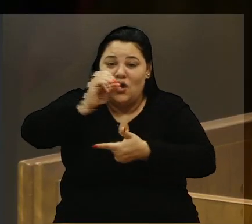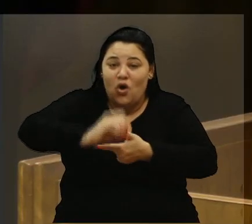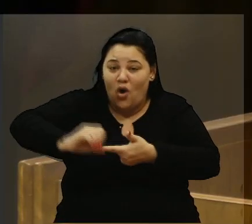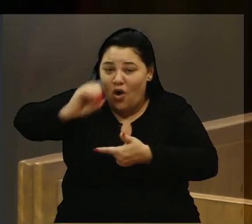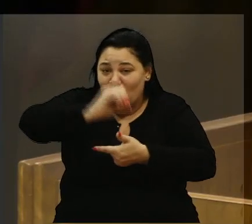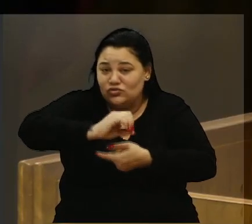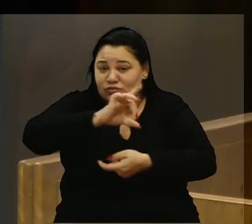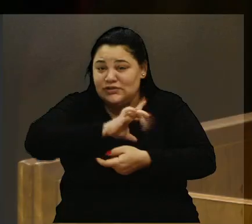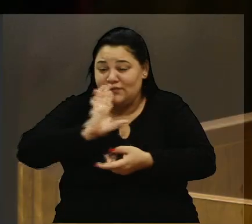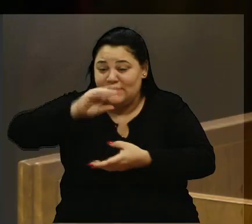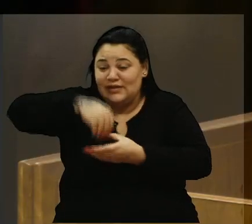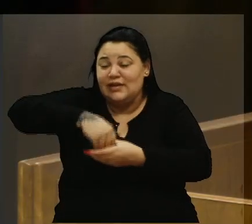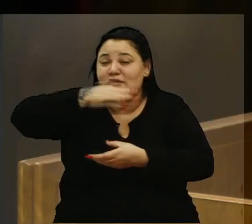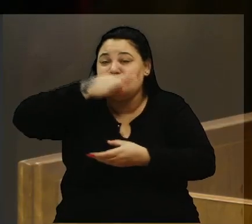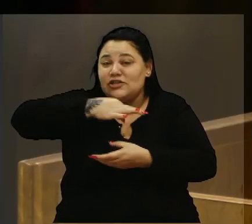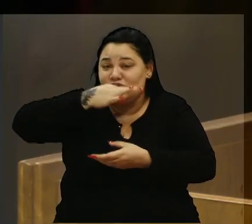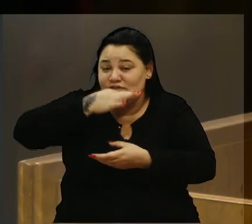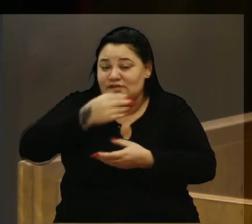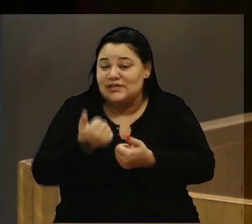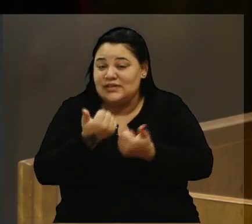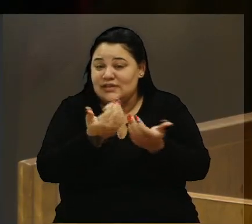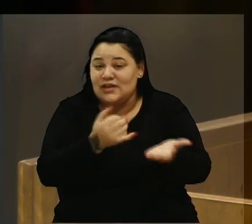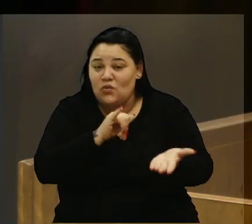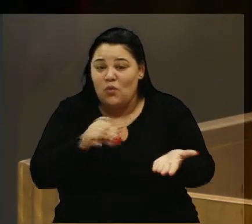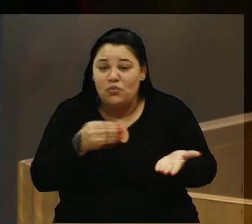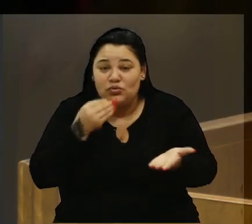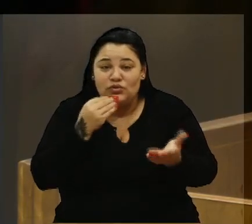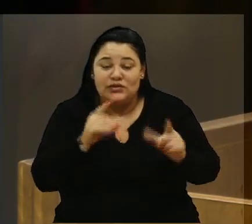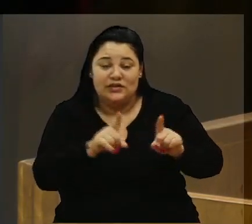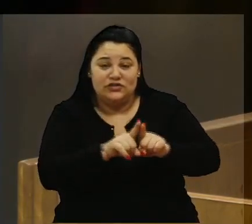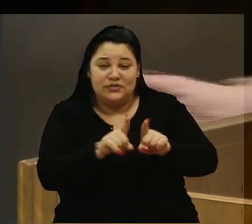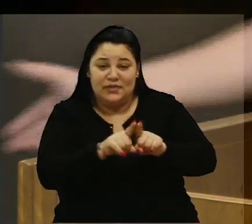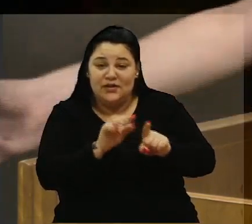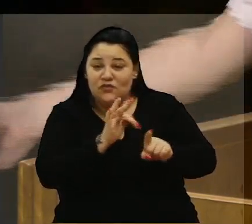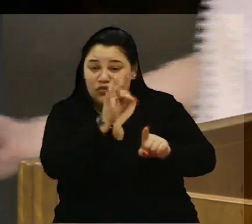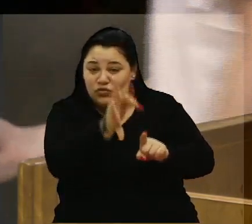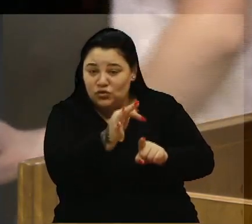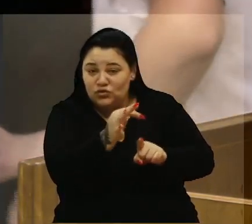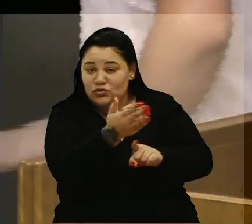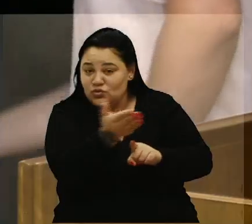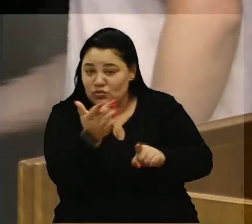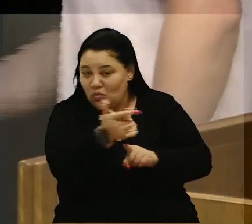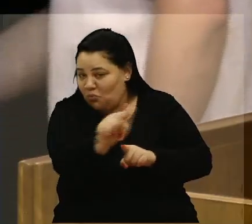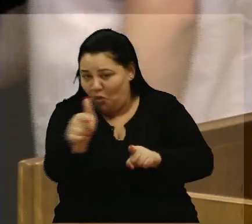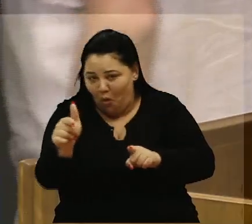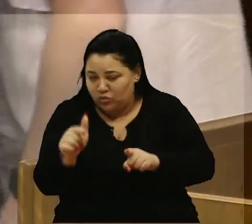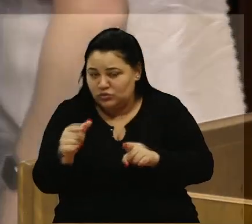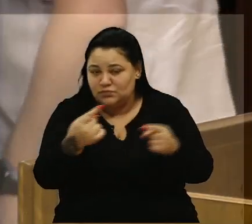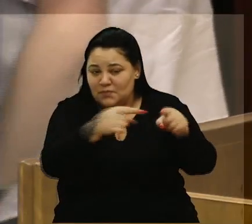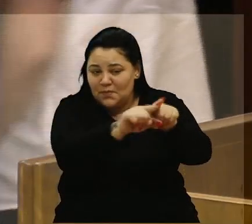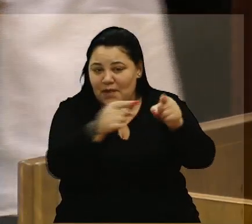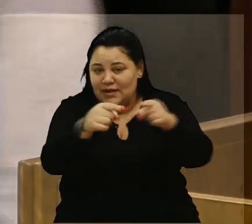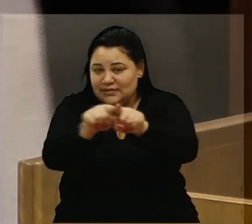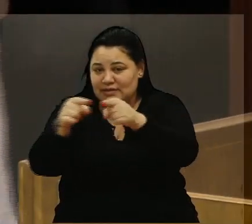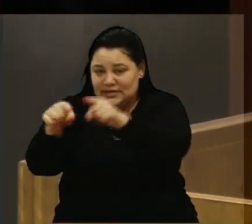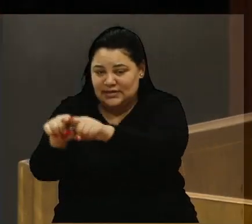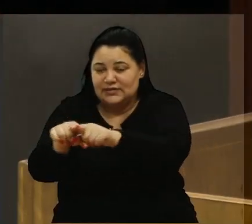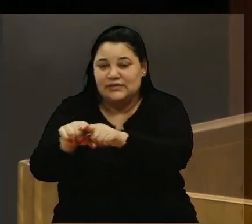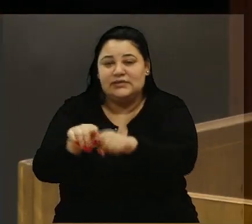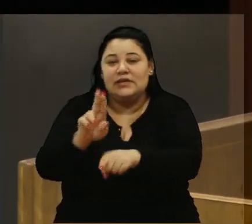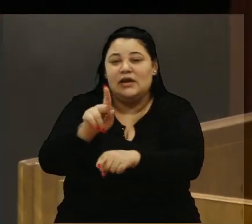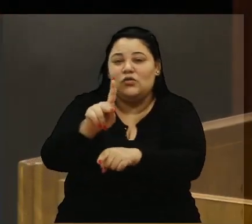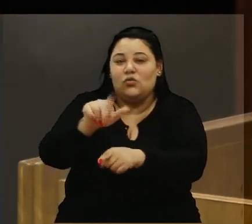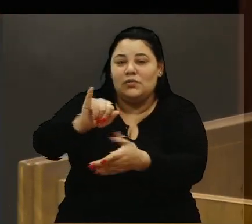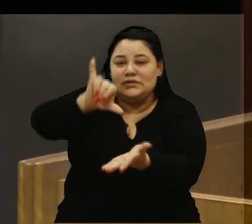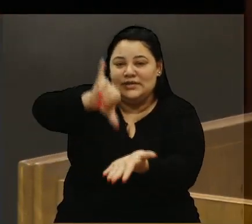serviço em Caxias do Sul, que possibilita que futuros convênios esse da UPA Central ficou